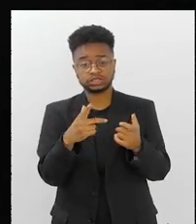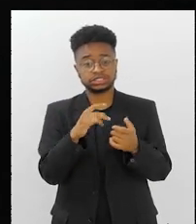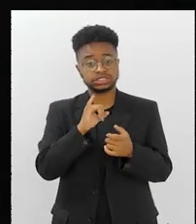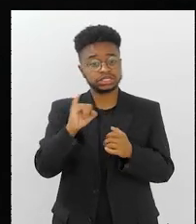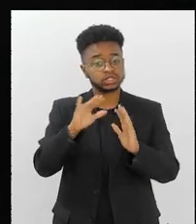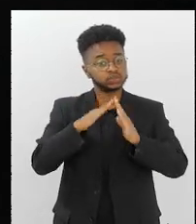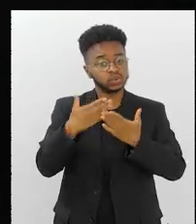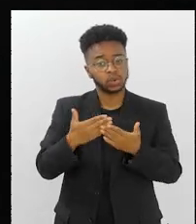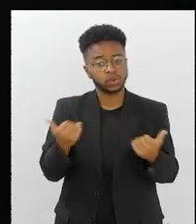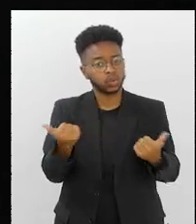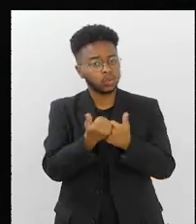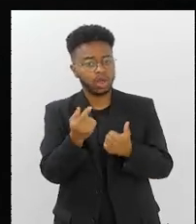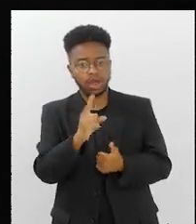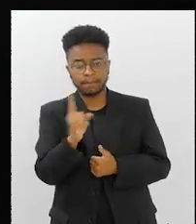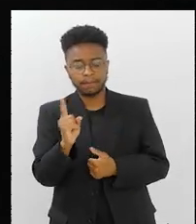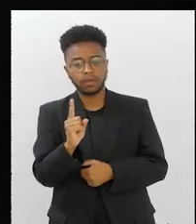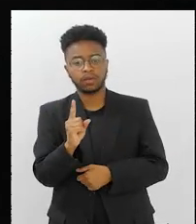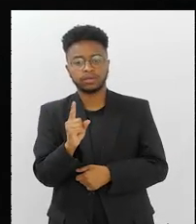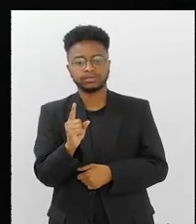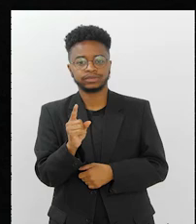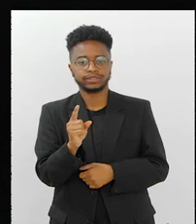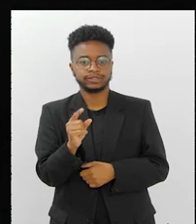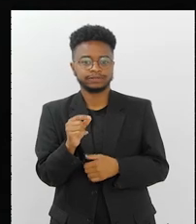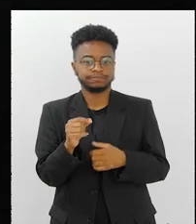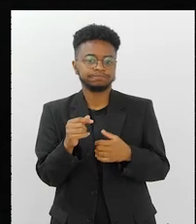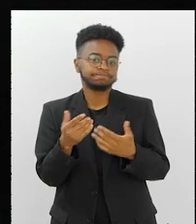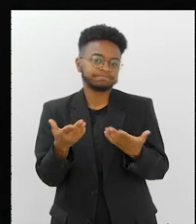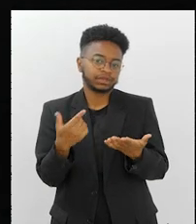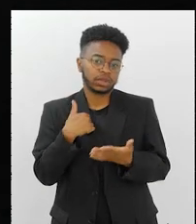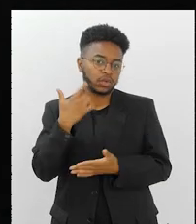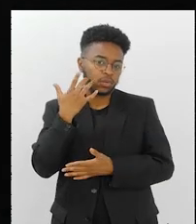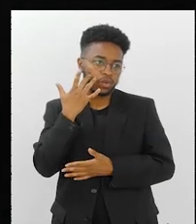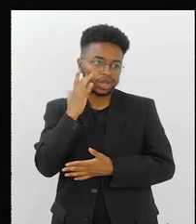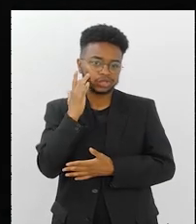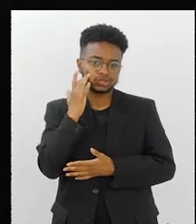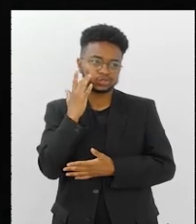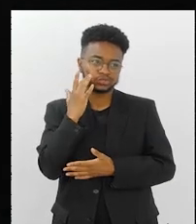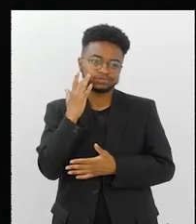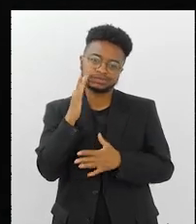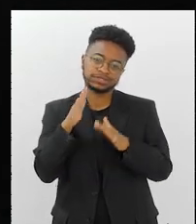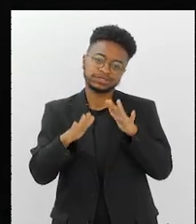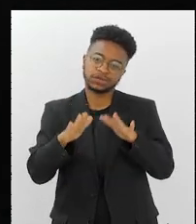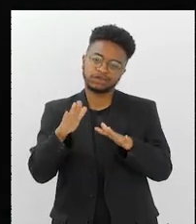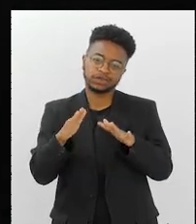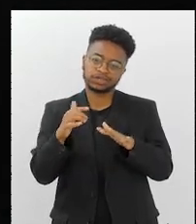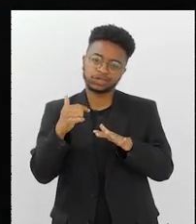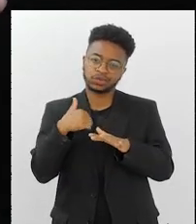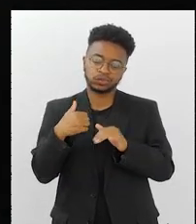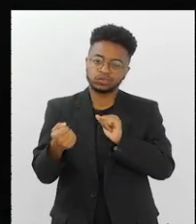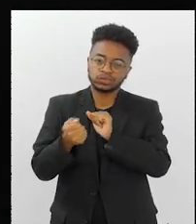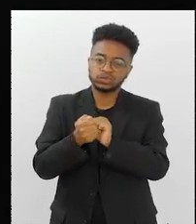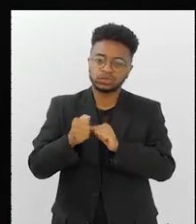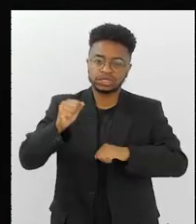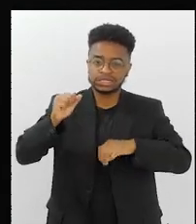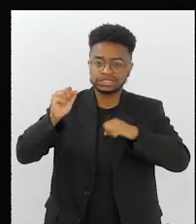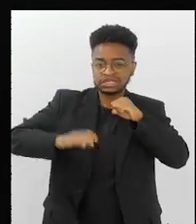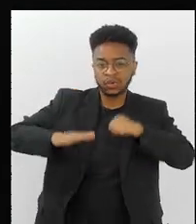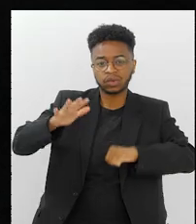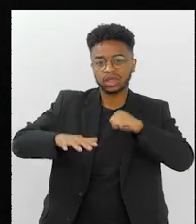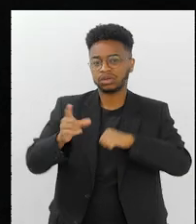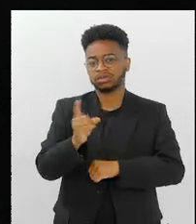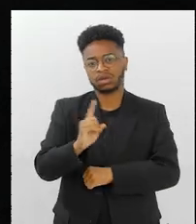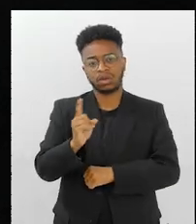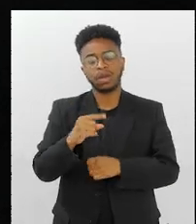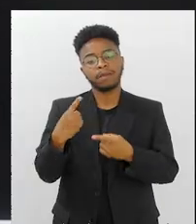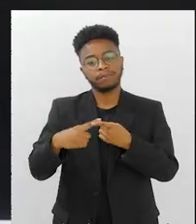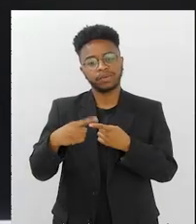apoiasse e trouxesse essas ideias eh eu acho que eu não sei se talvez Inclusive eu estaria no Salgueiro Porque